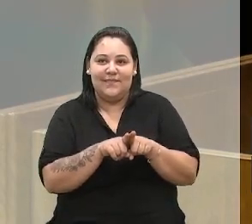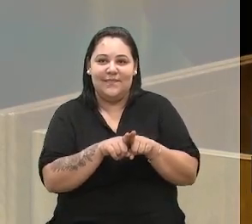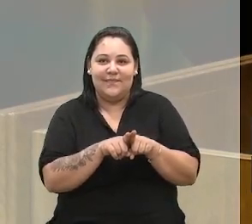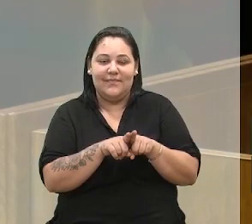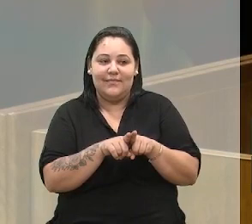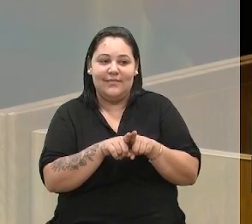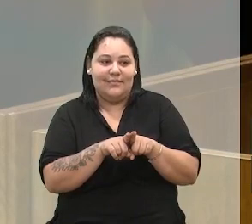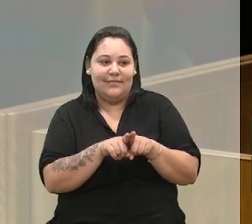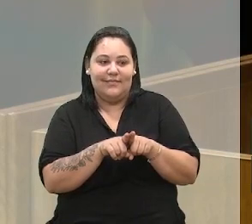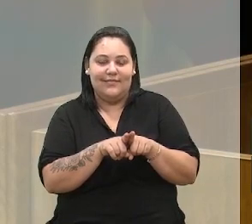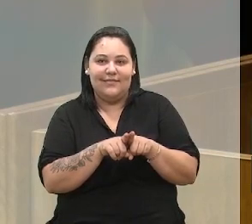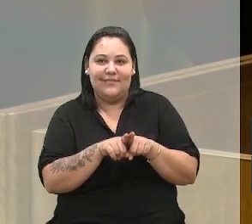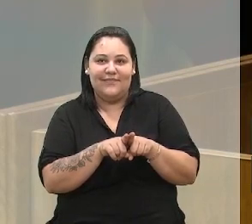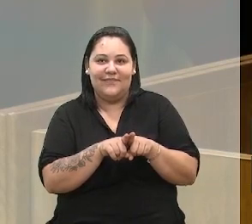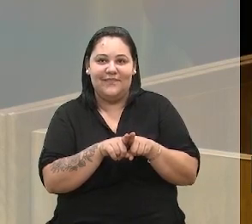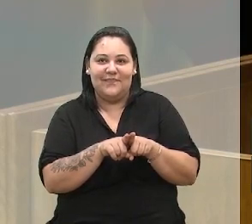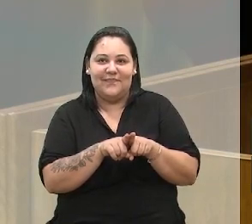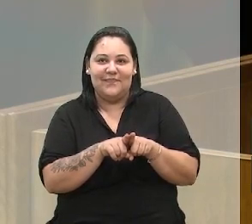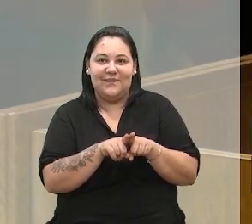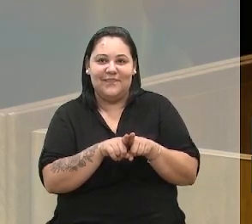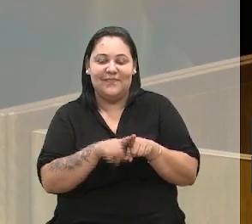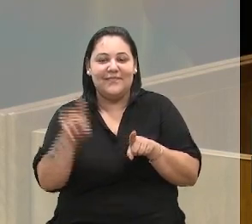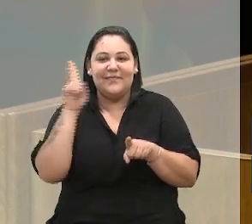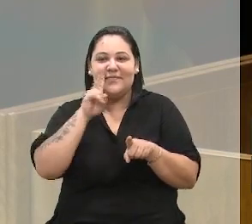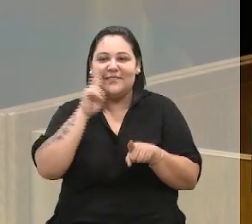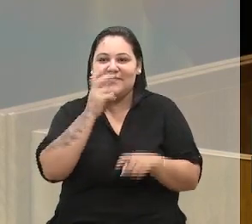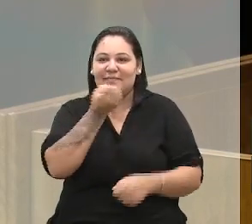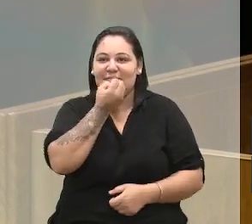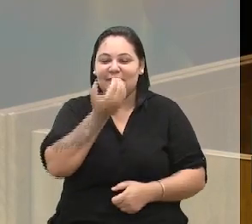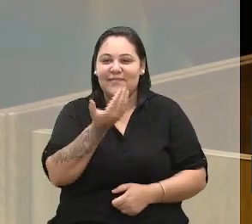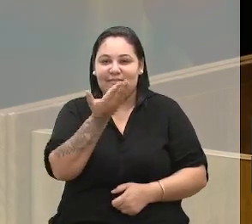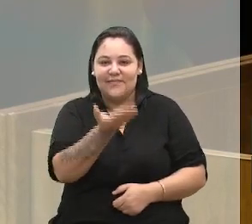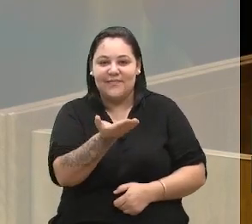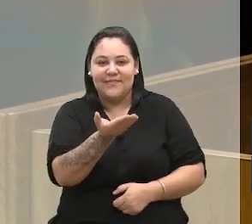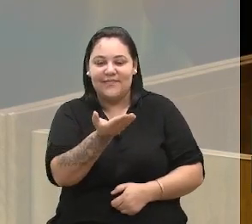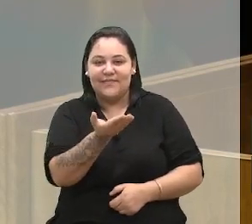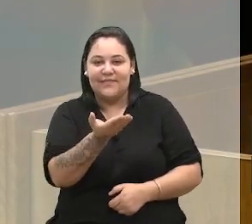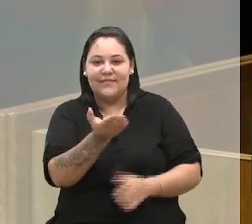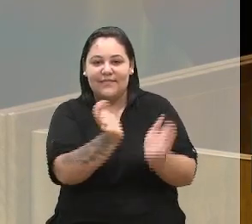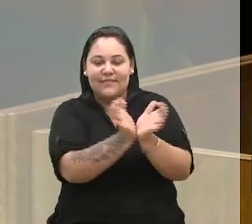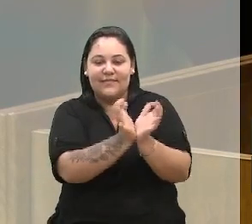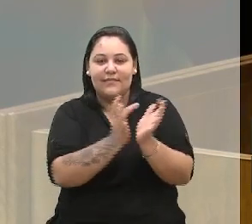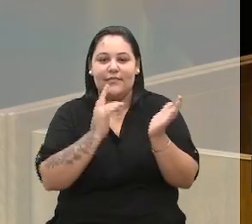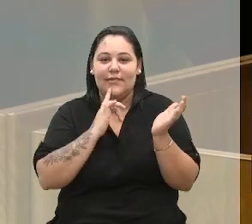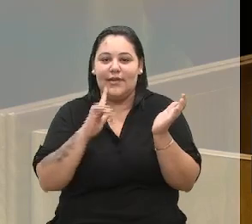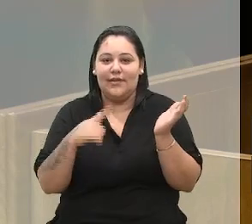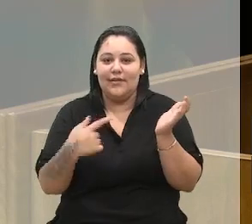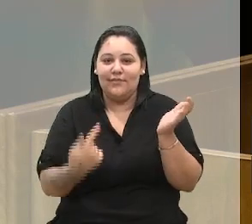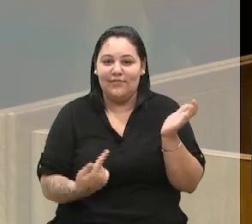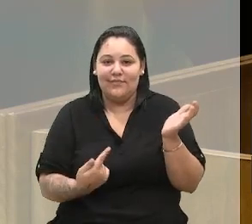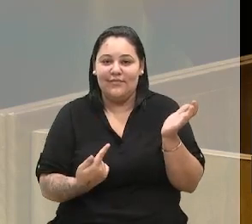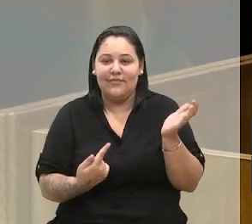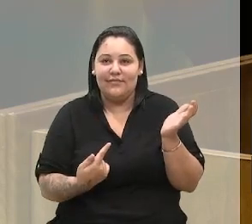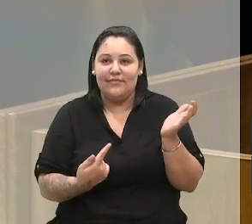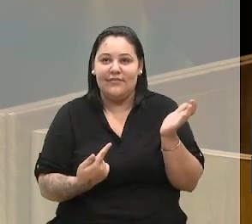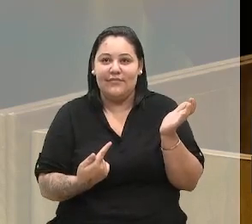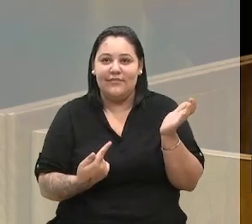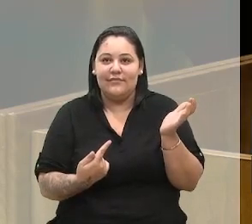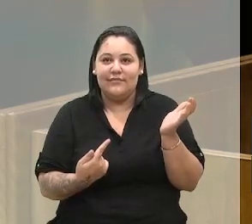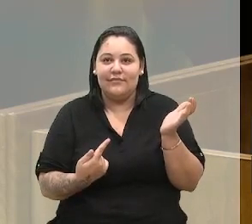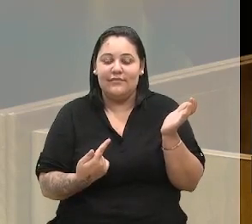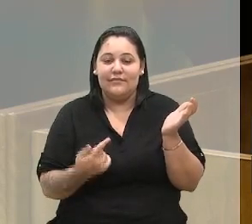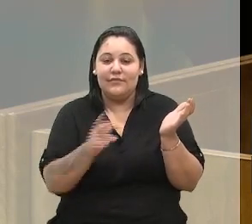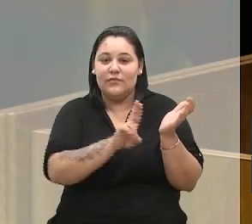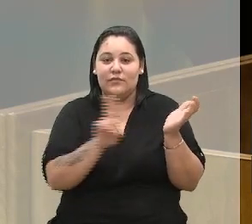E eu lembro bem que quando a nobre colega Gladys foi nomeada subprefeita do